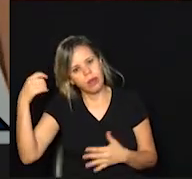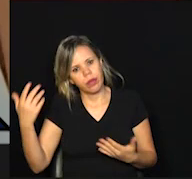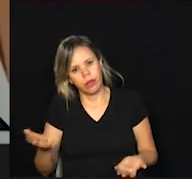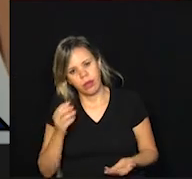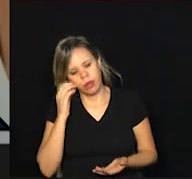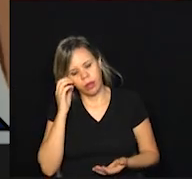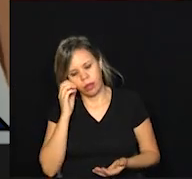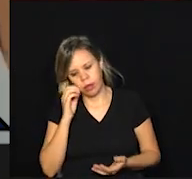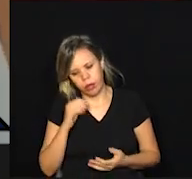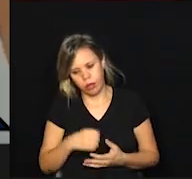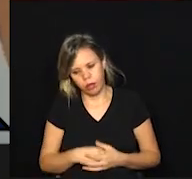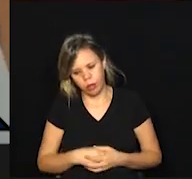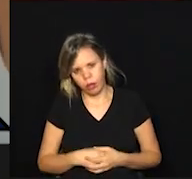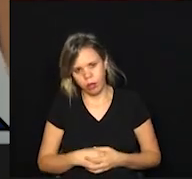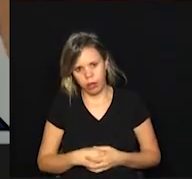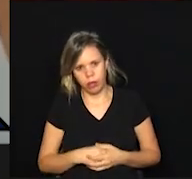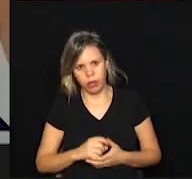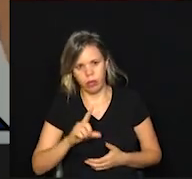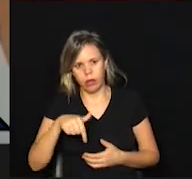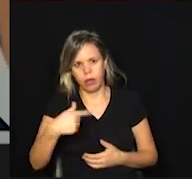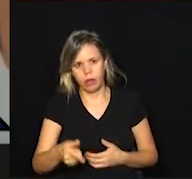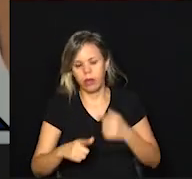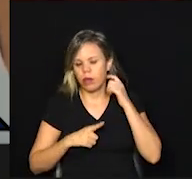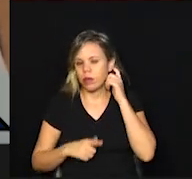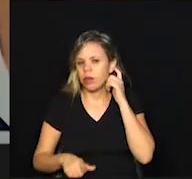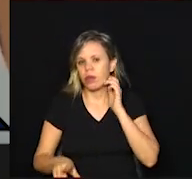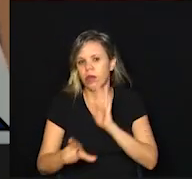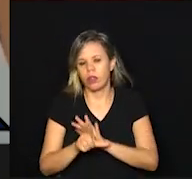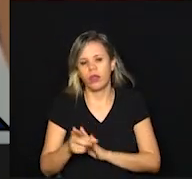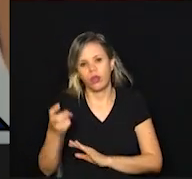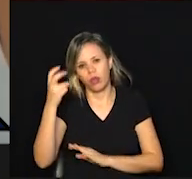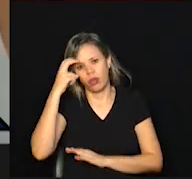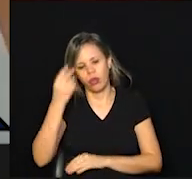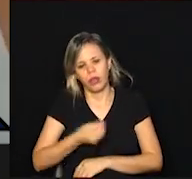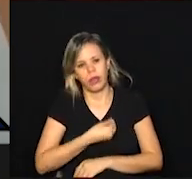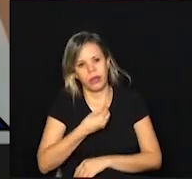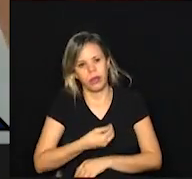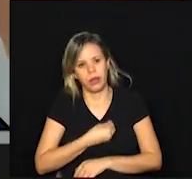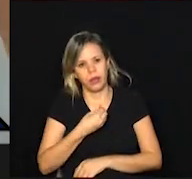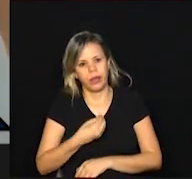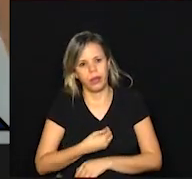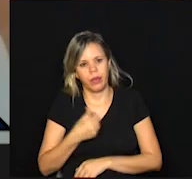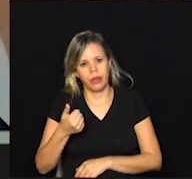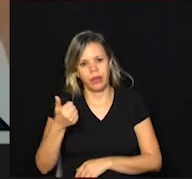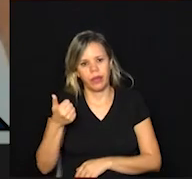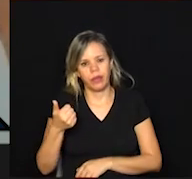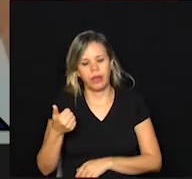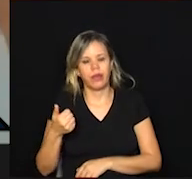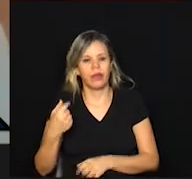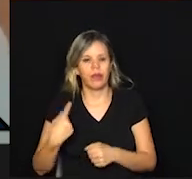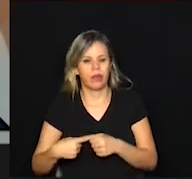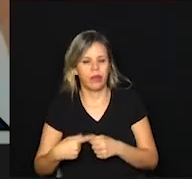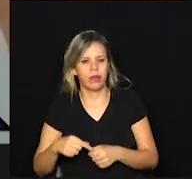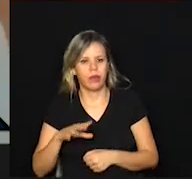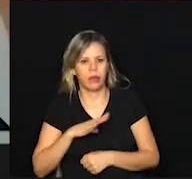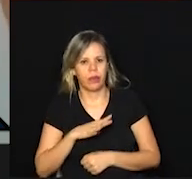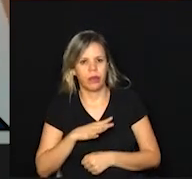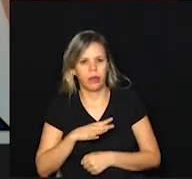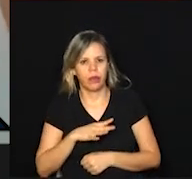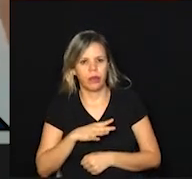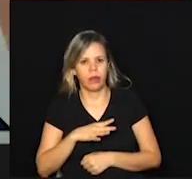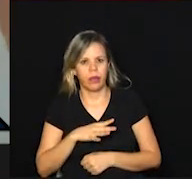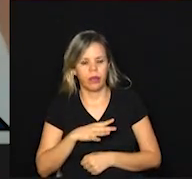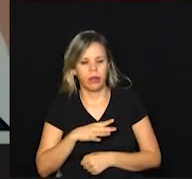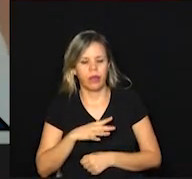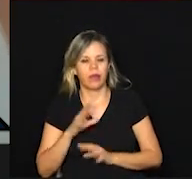né é nós depois tivemos a lei cultura viva que foi a primeira Lei Municipal que